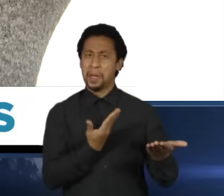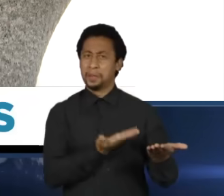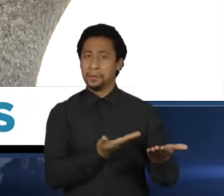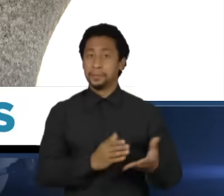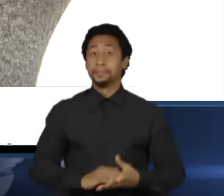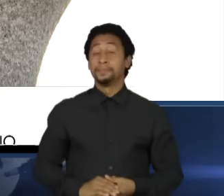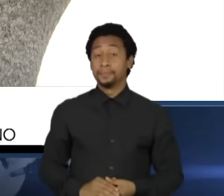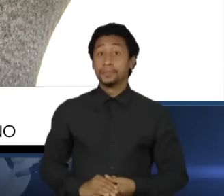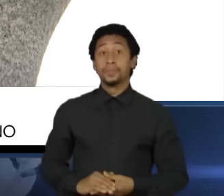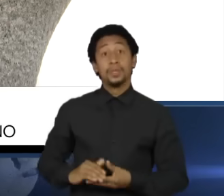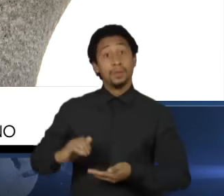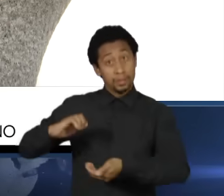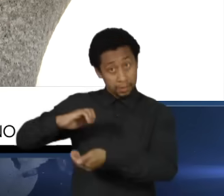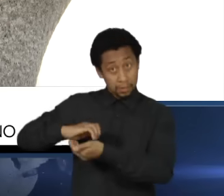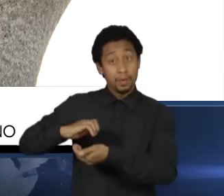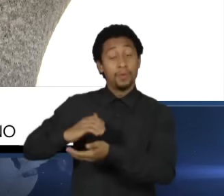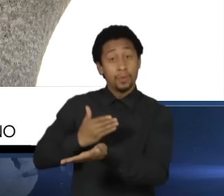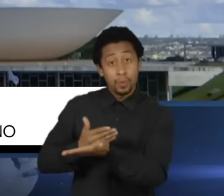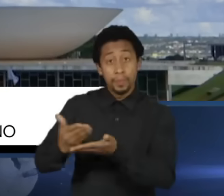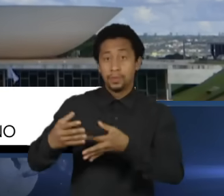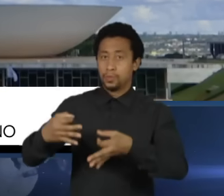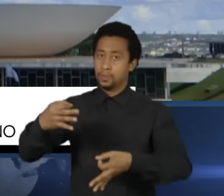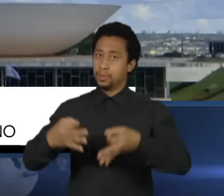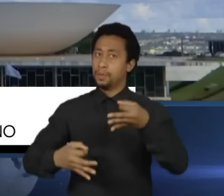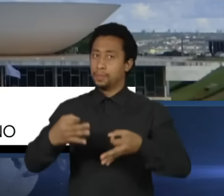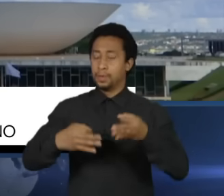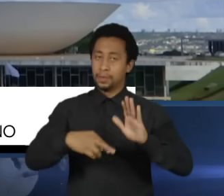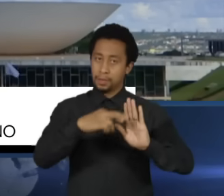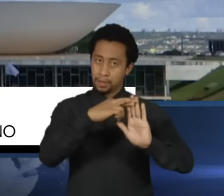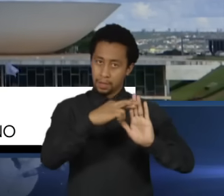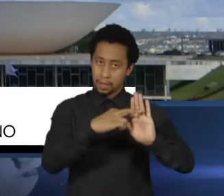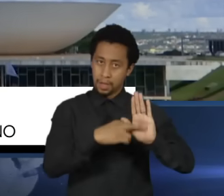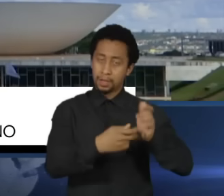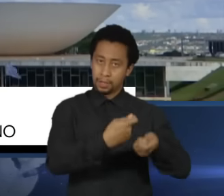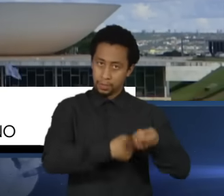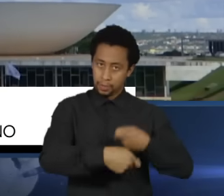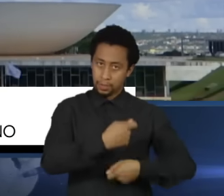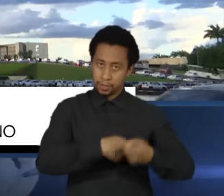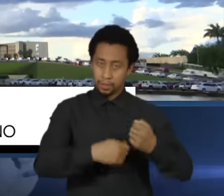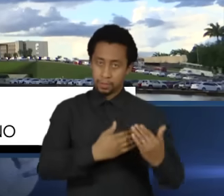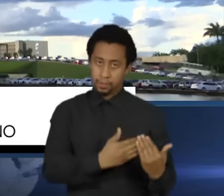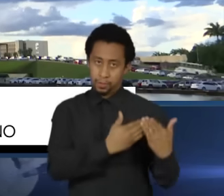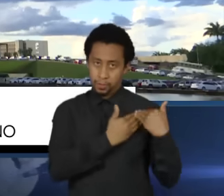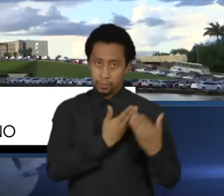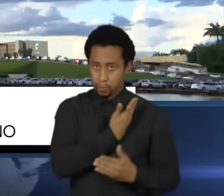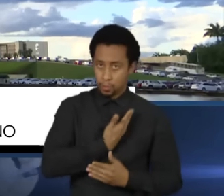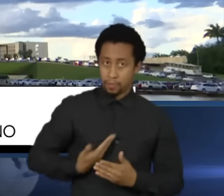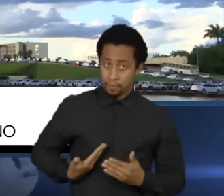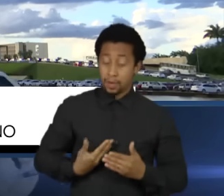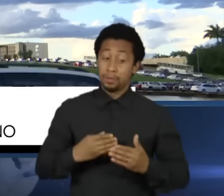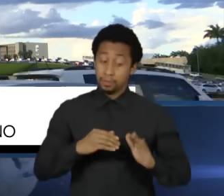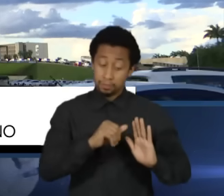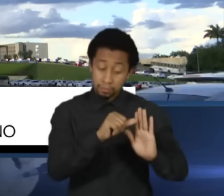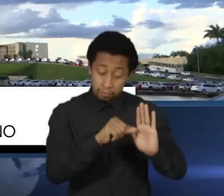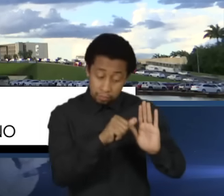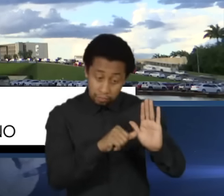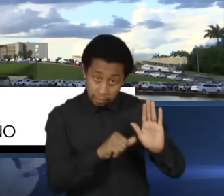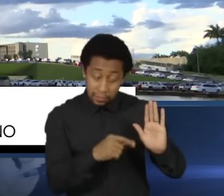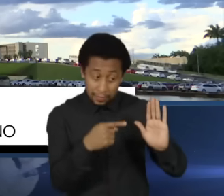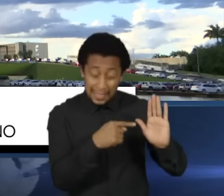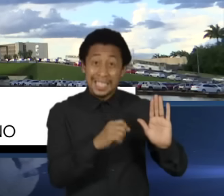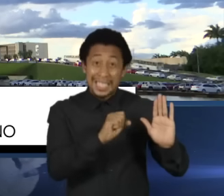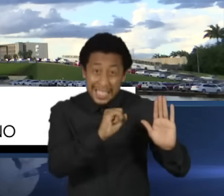Supremo Tribunal Federal inicia julgamento sobre mudanças na lei de improbidade administrativa. Decisão pode dar carta branca a